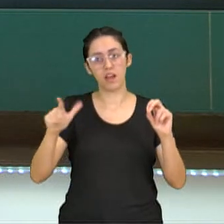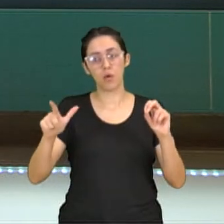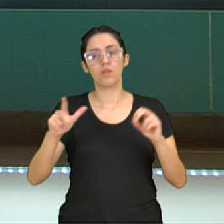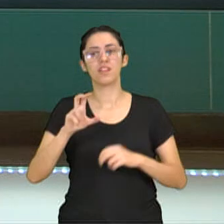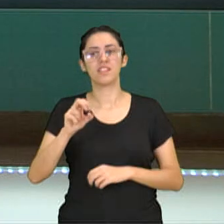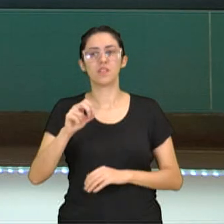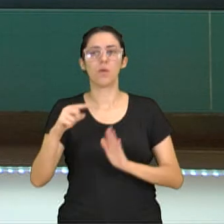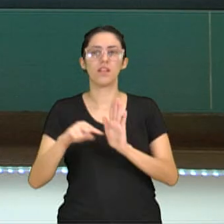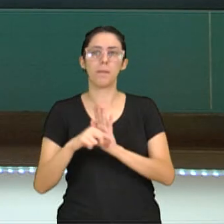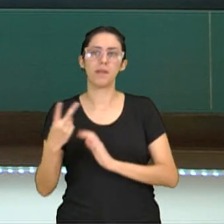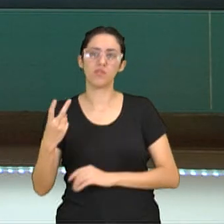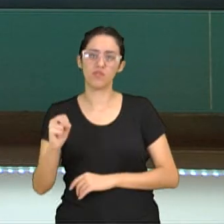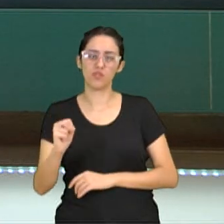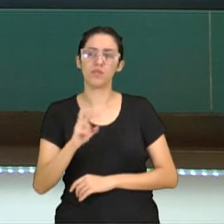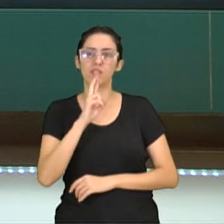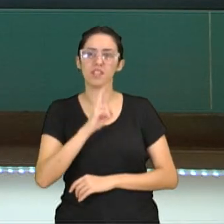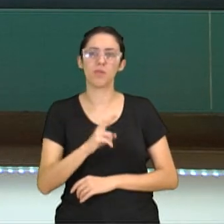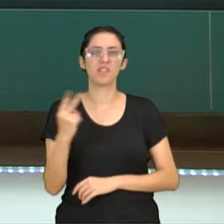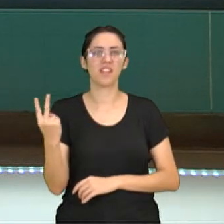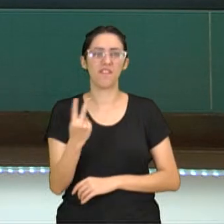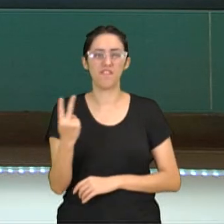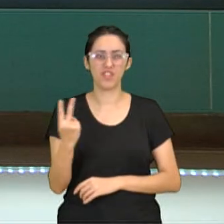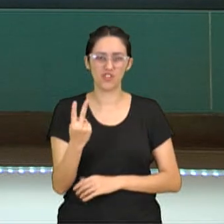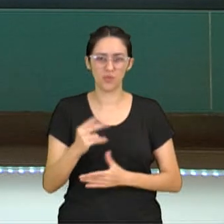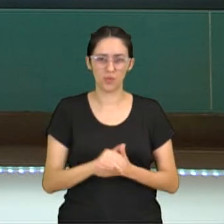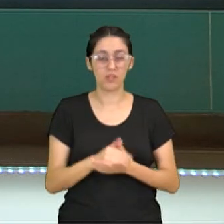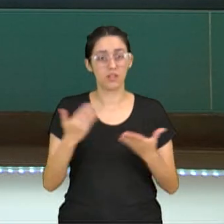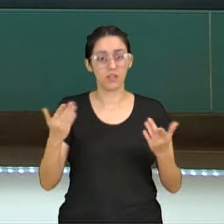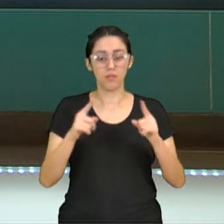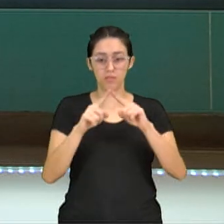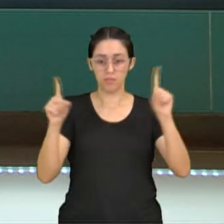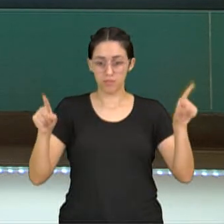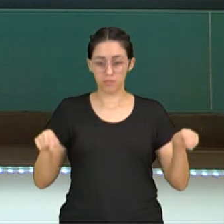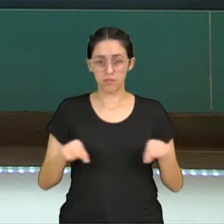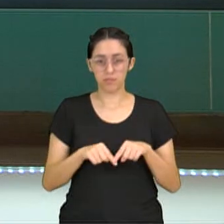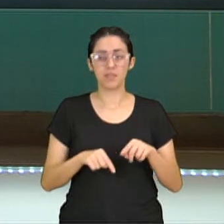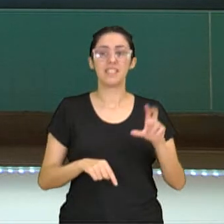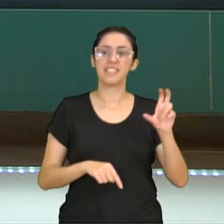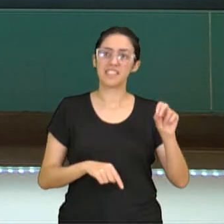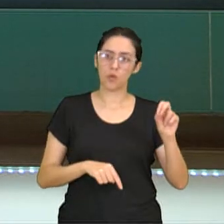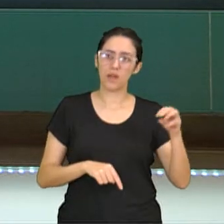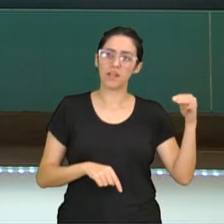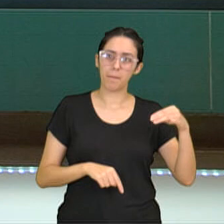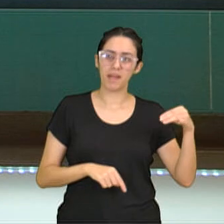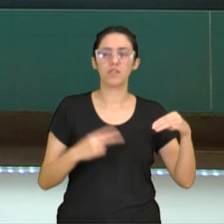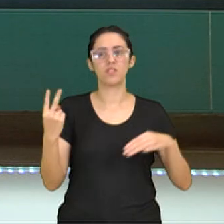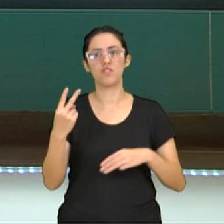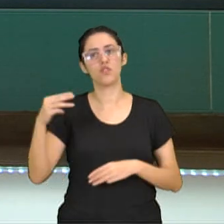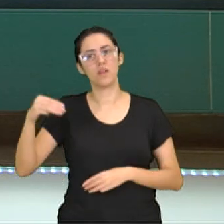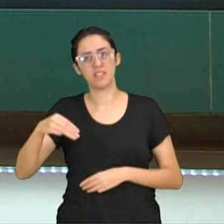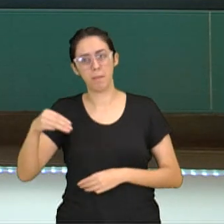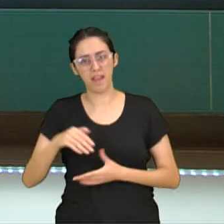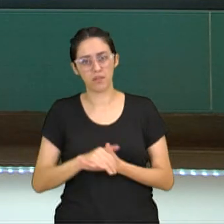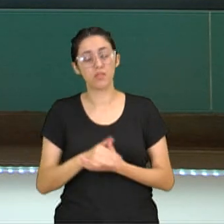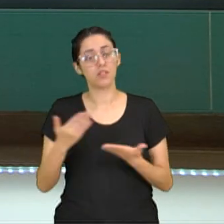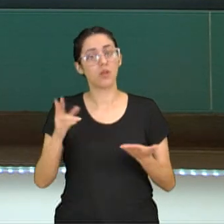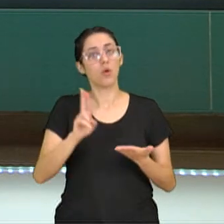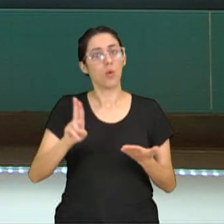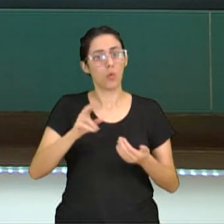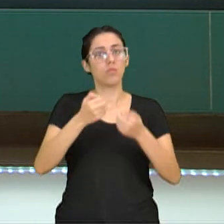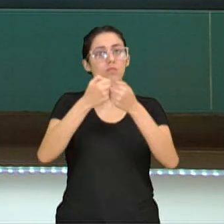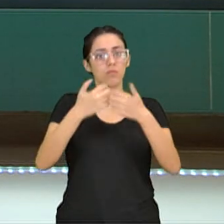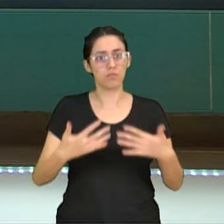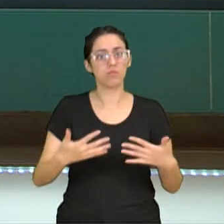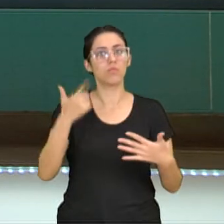28, ou seja, é 22 metros. Então as dimensões do terreno, 50 e 22 metros, ok? Então a gente usa a fatoração para